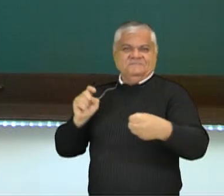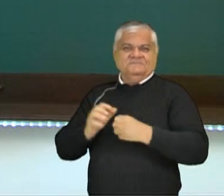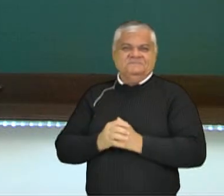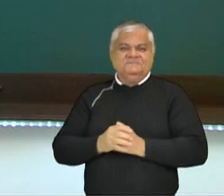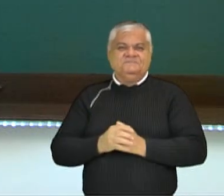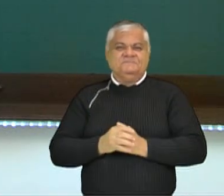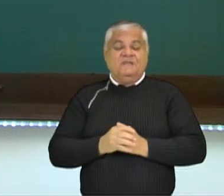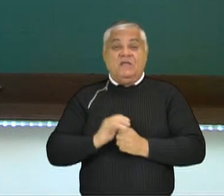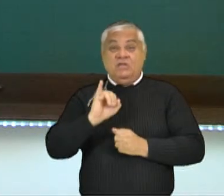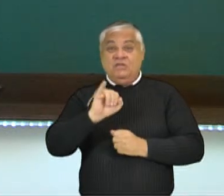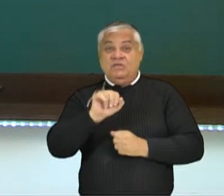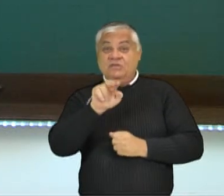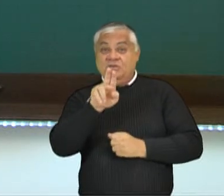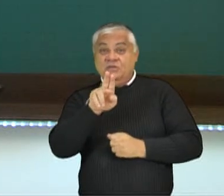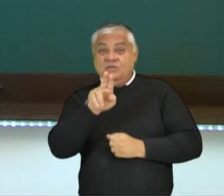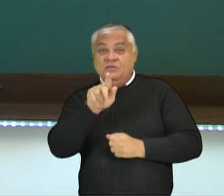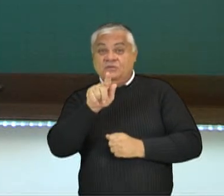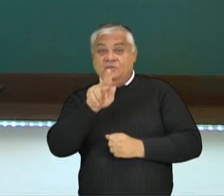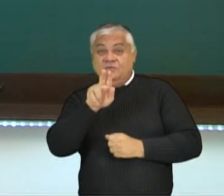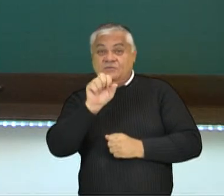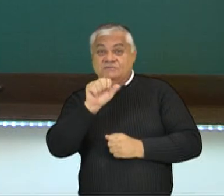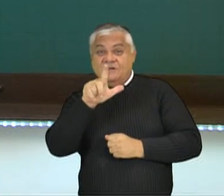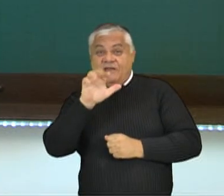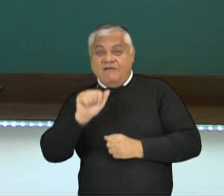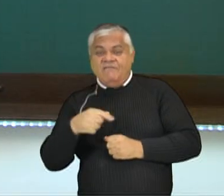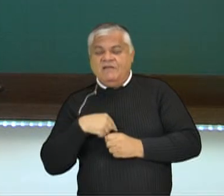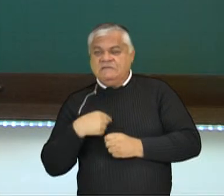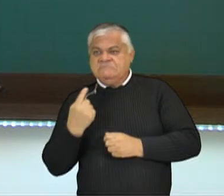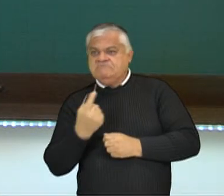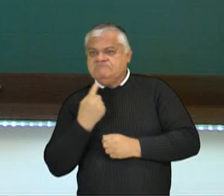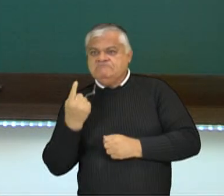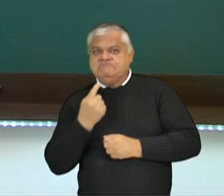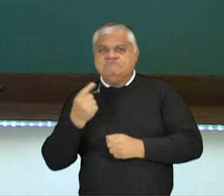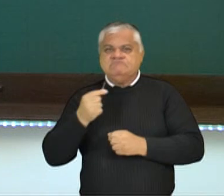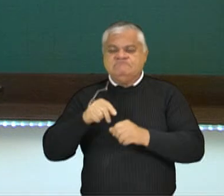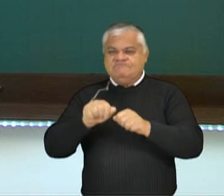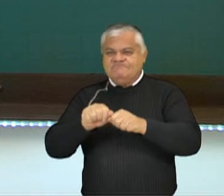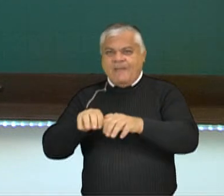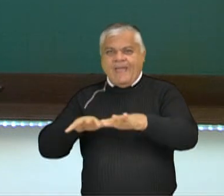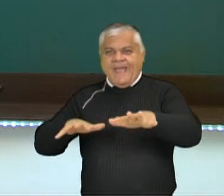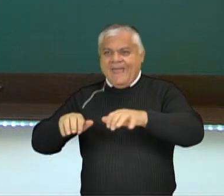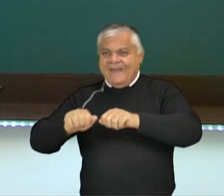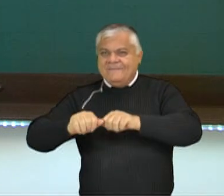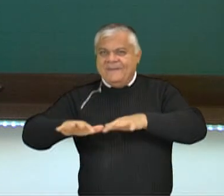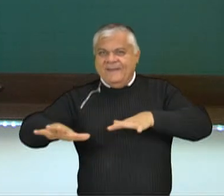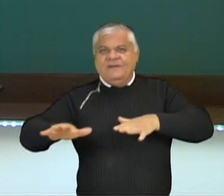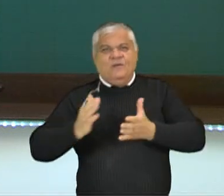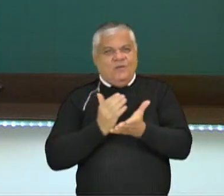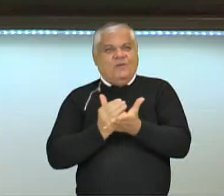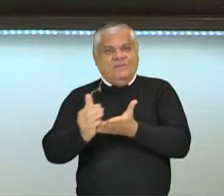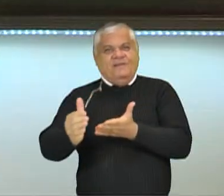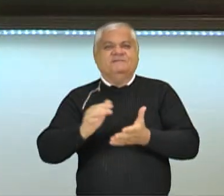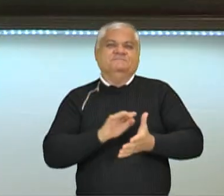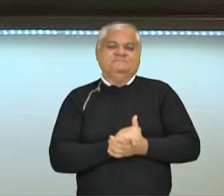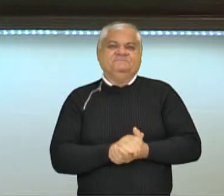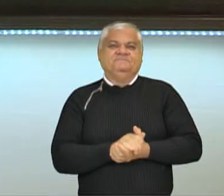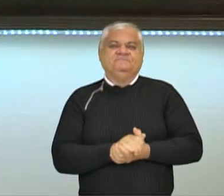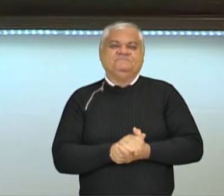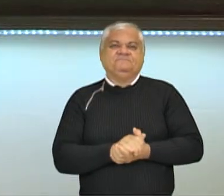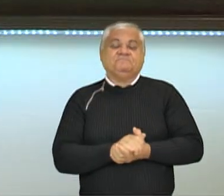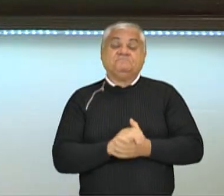independência. Aí já começa a se fragmentar o território do reino da Iugoslávia. Infelizmente,